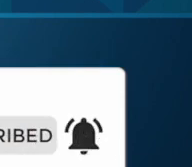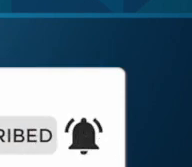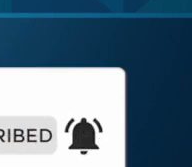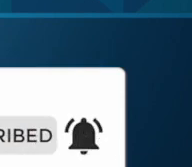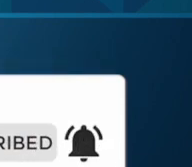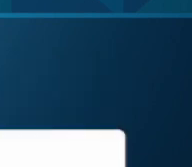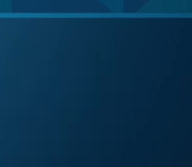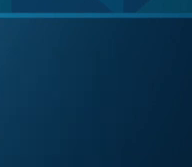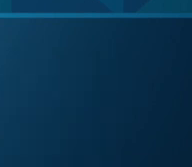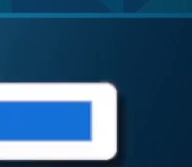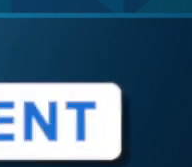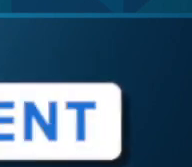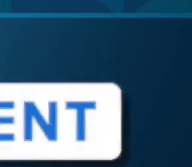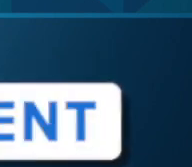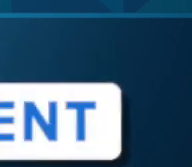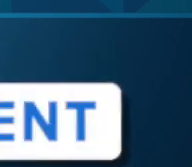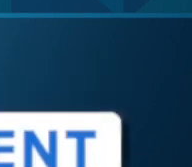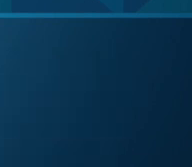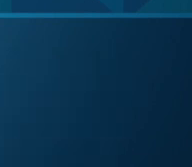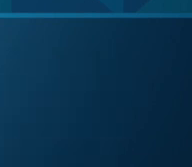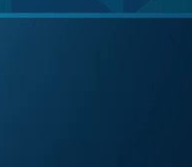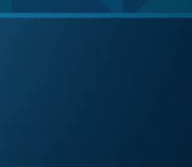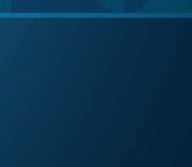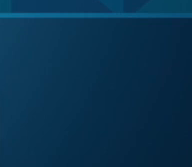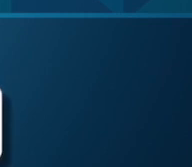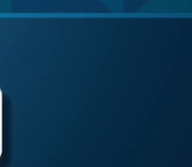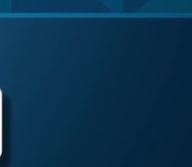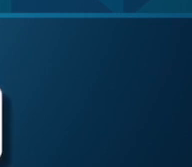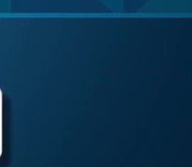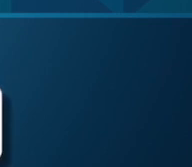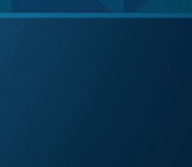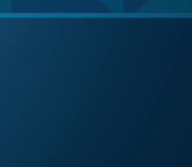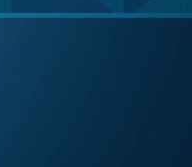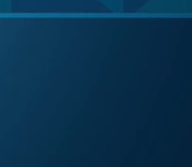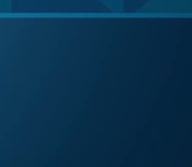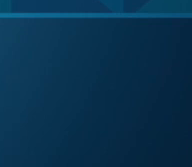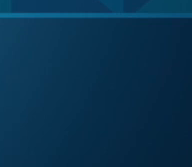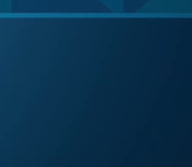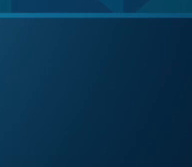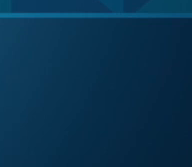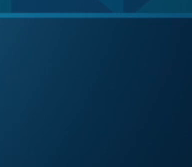botão notificação. Fo comentário, no fahetutan, ba media social Siraseluk.